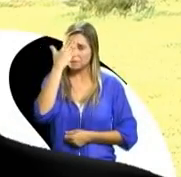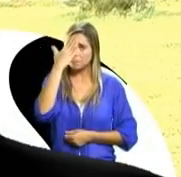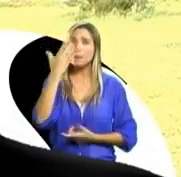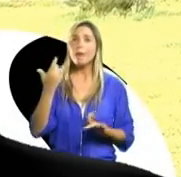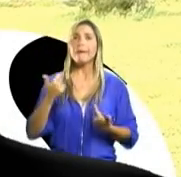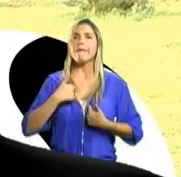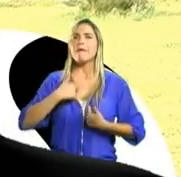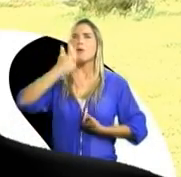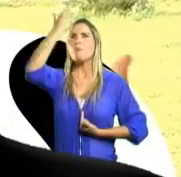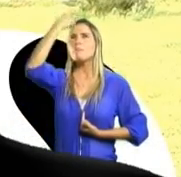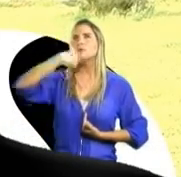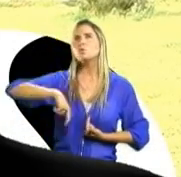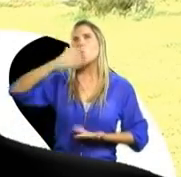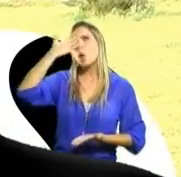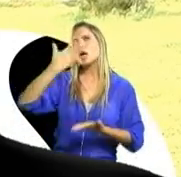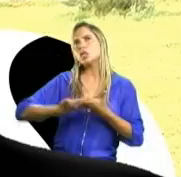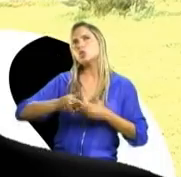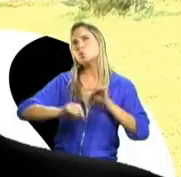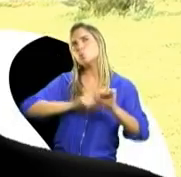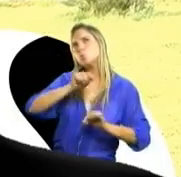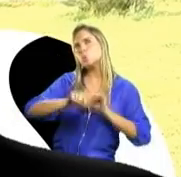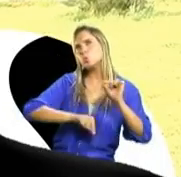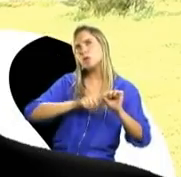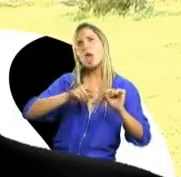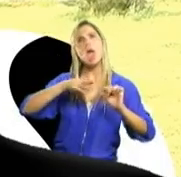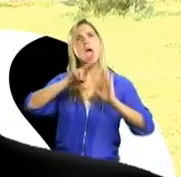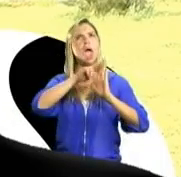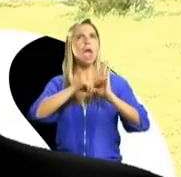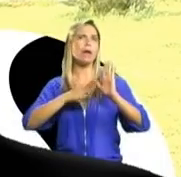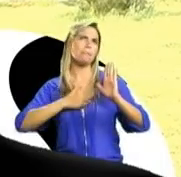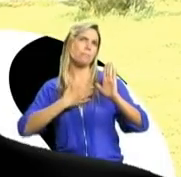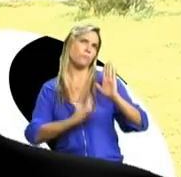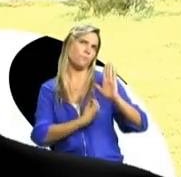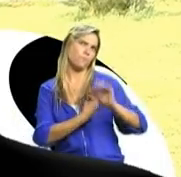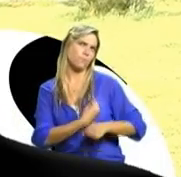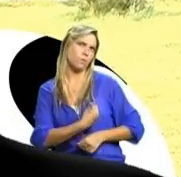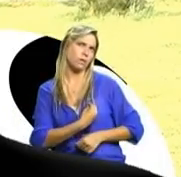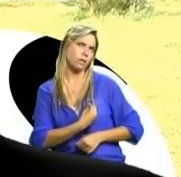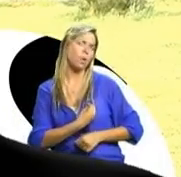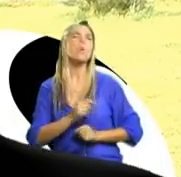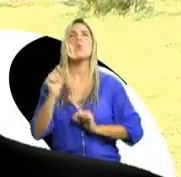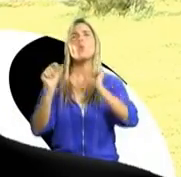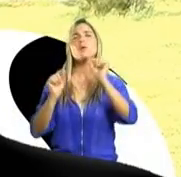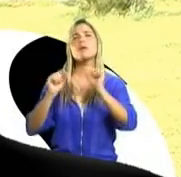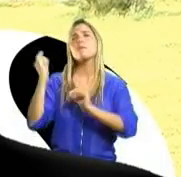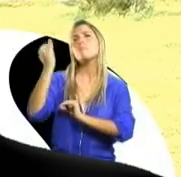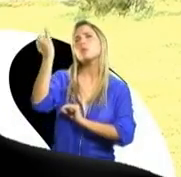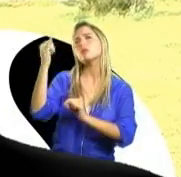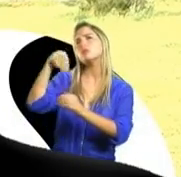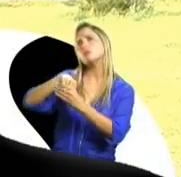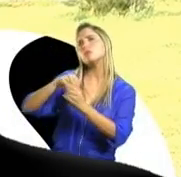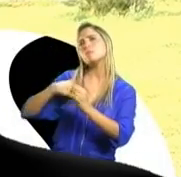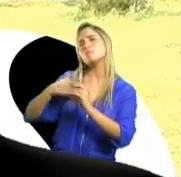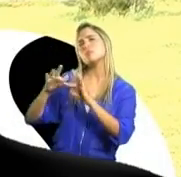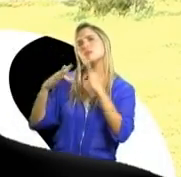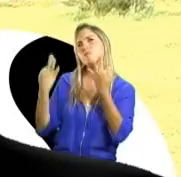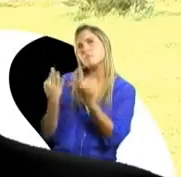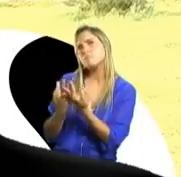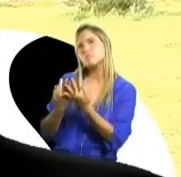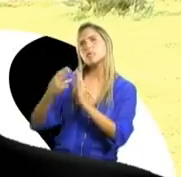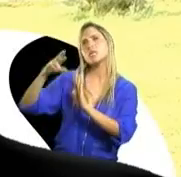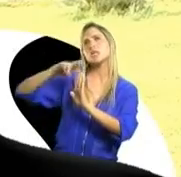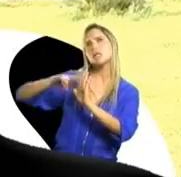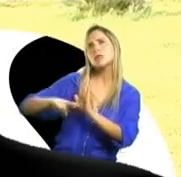quais são os valores que estão me norteando? E, portanto, quais são os valores que vão nortear a minha família, que vão me nortear no